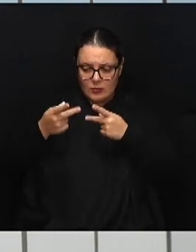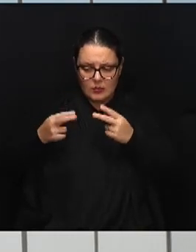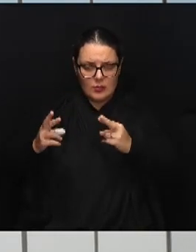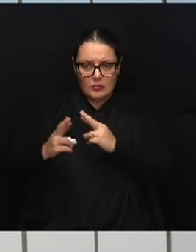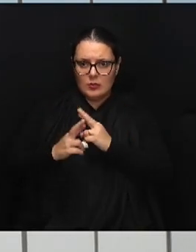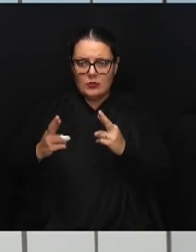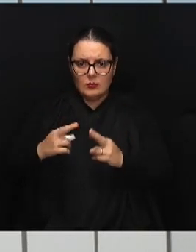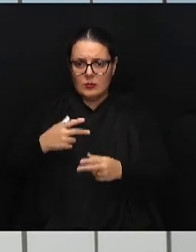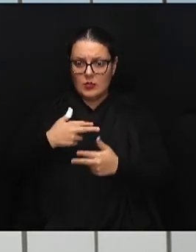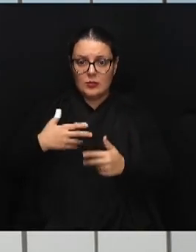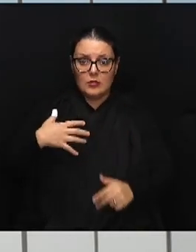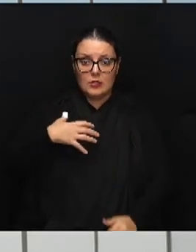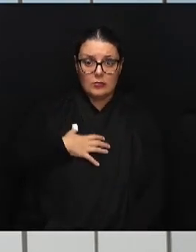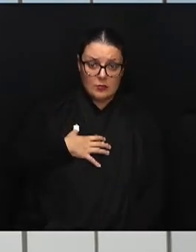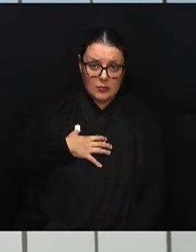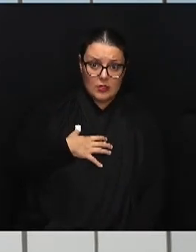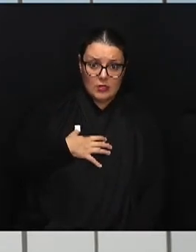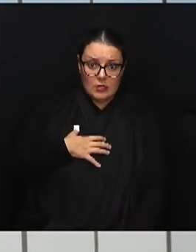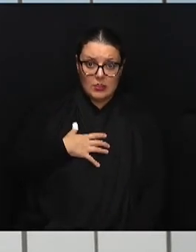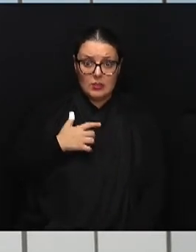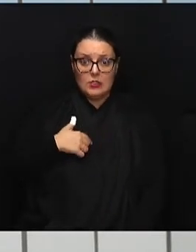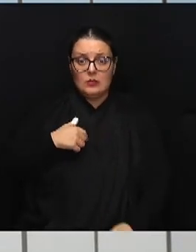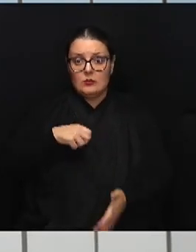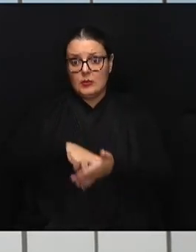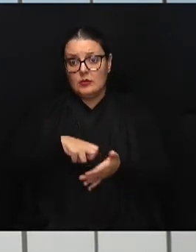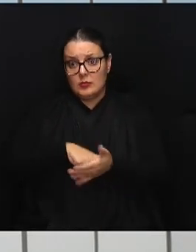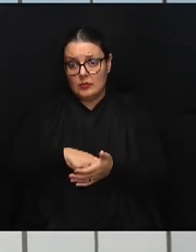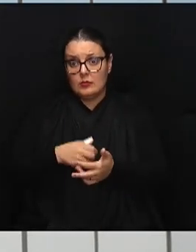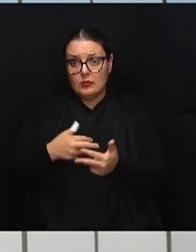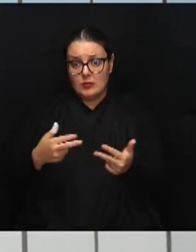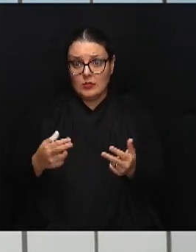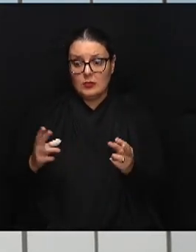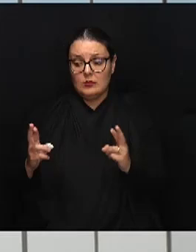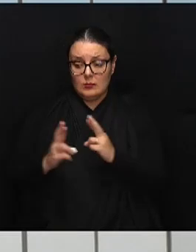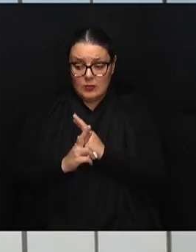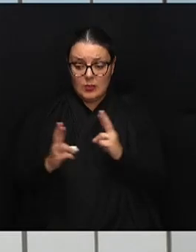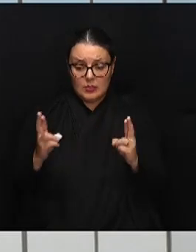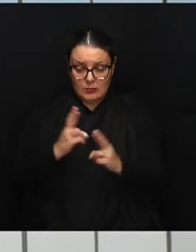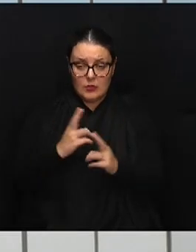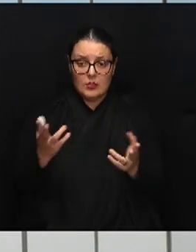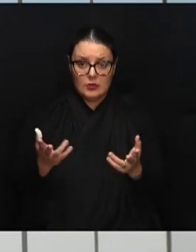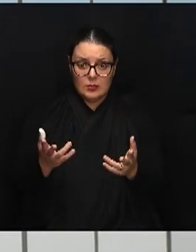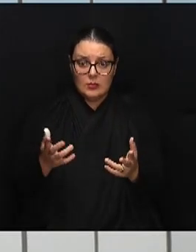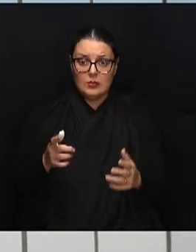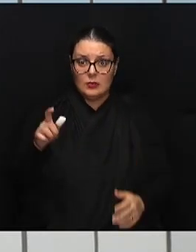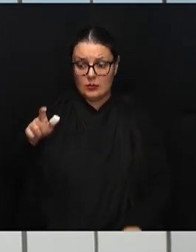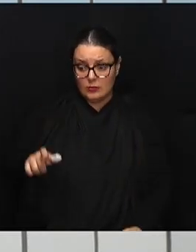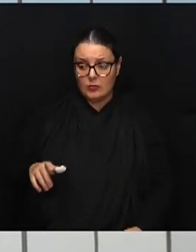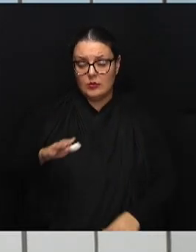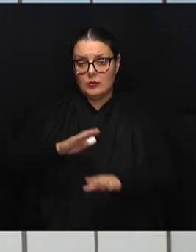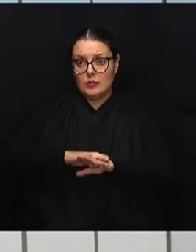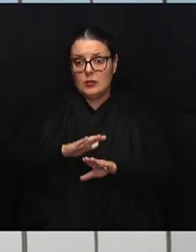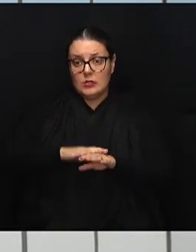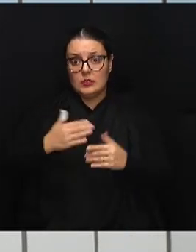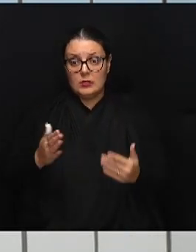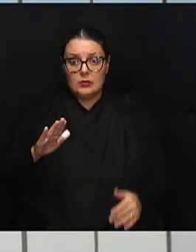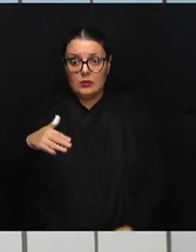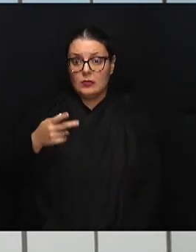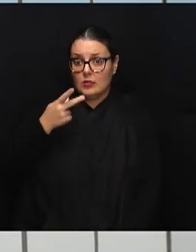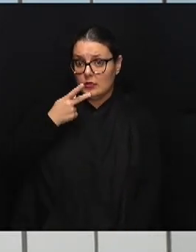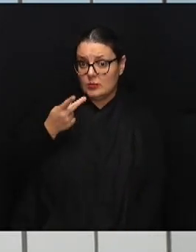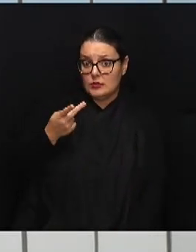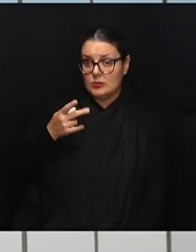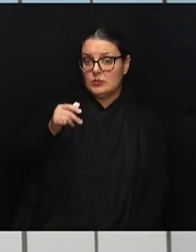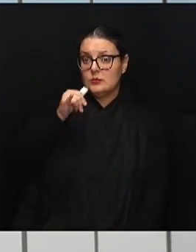que é pessoal, ou eu estou me condenando por uma coisa que é relacional, que vem do outro, né? Então quando você diz, por